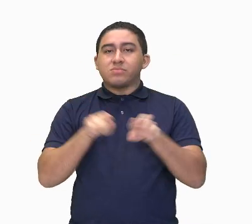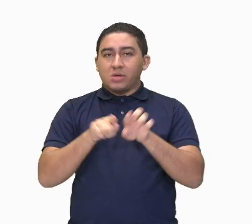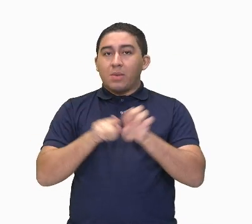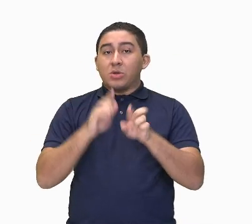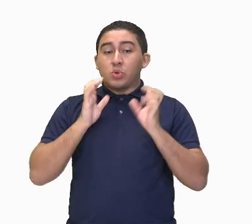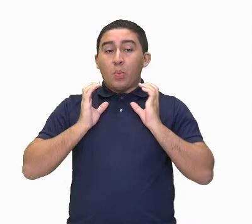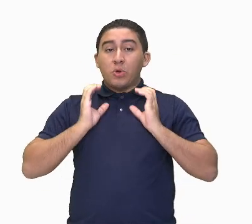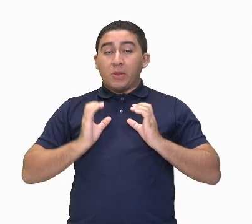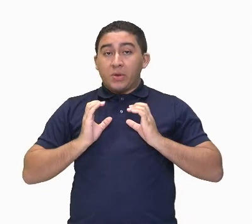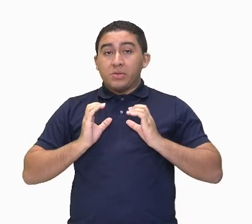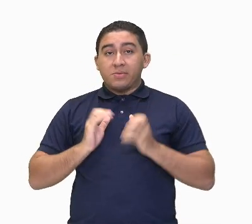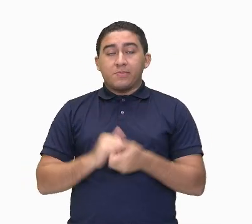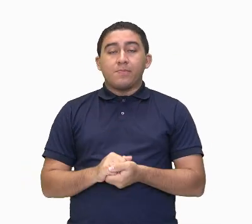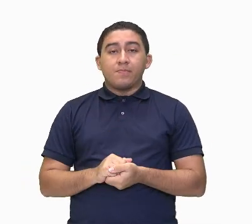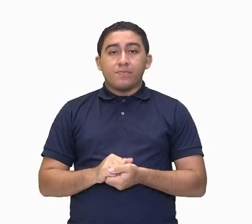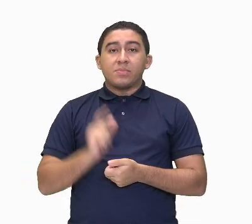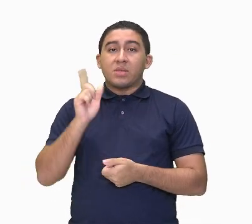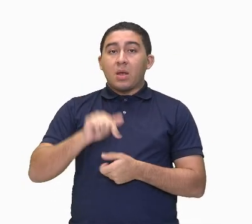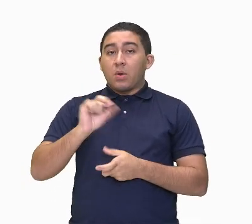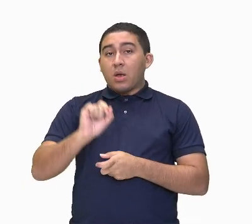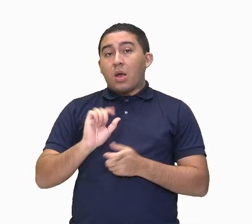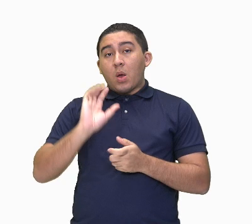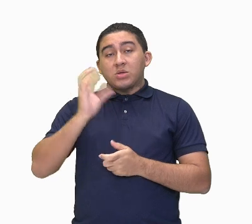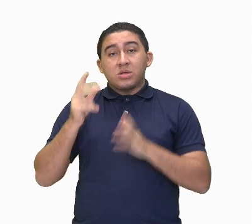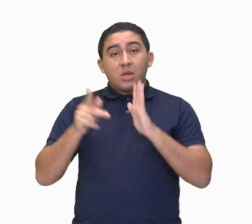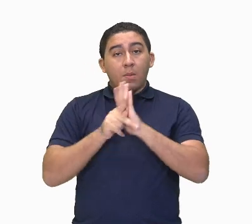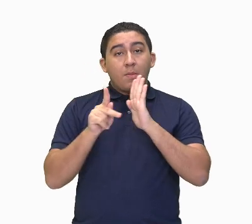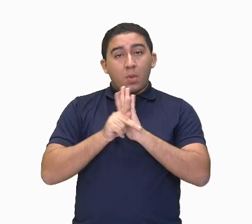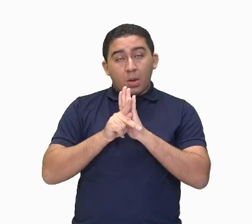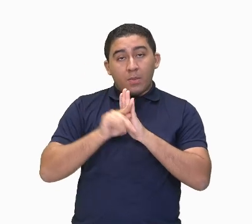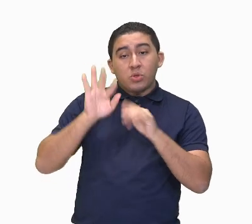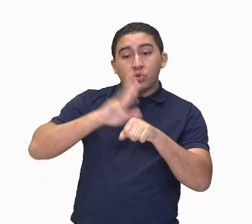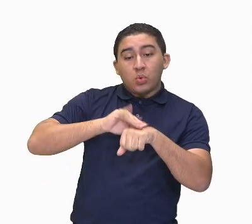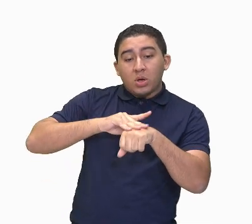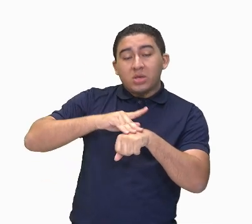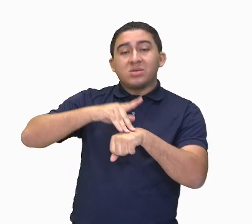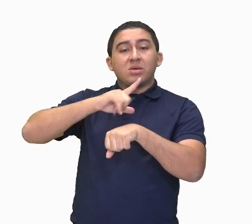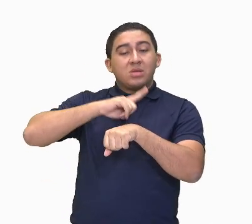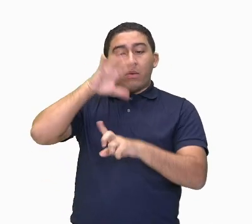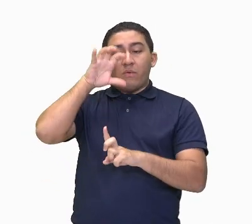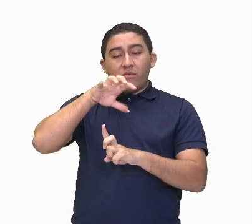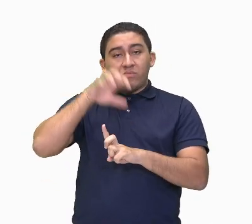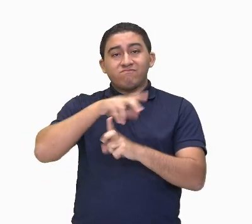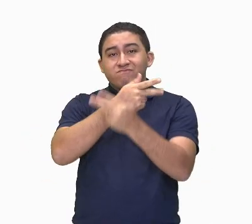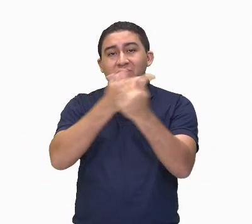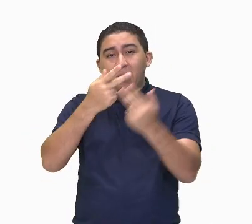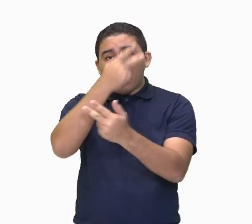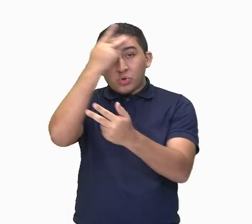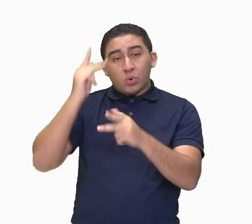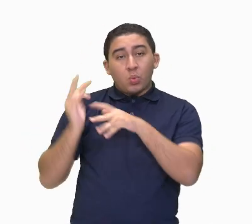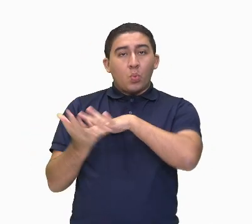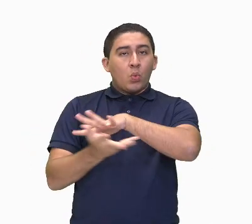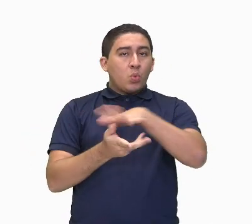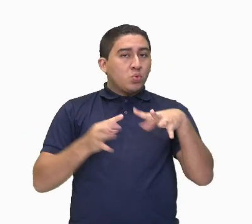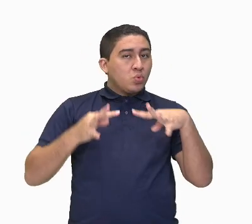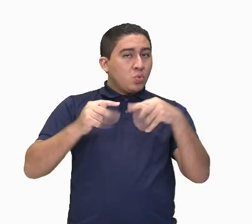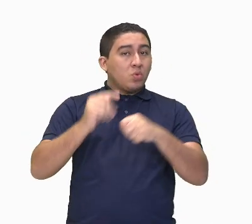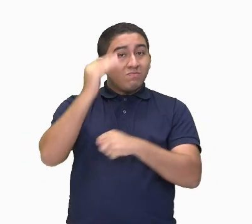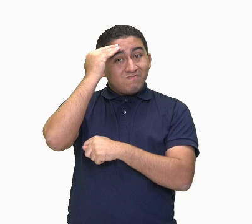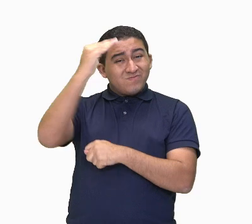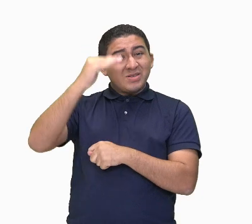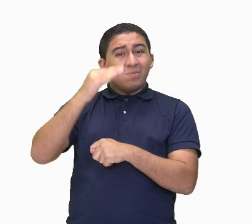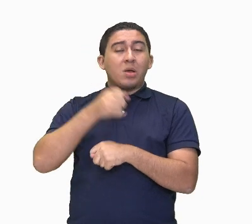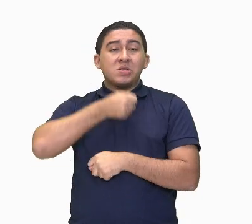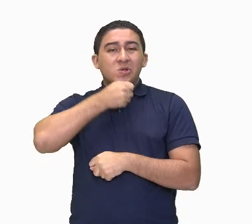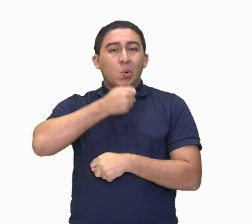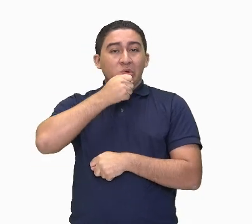E ela é a causa mais comum de demência, afetando milhões de pessoas no mundo, especialmente os idosos. Porque como a